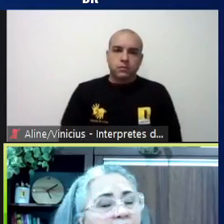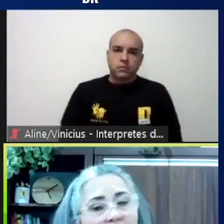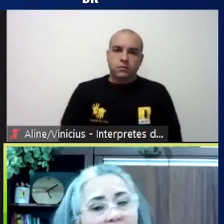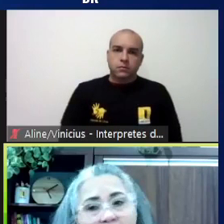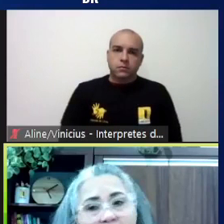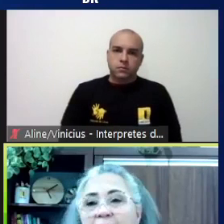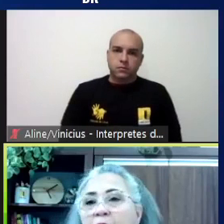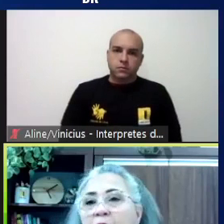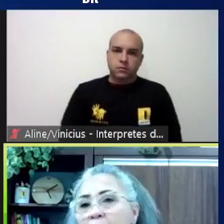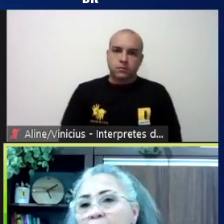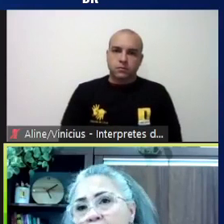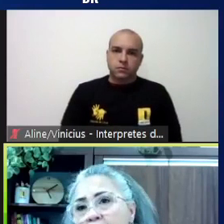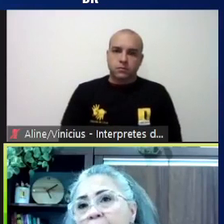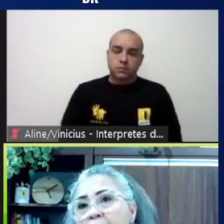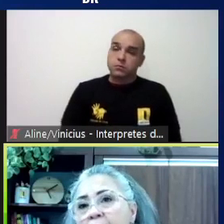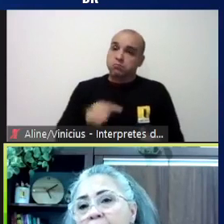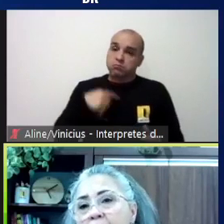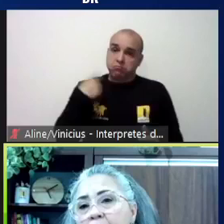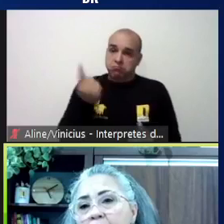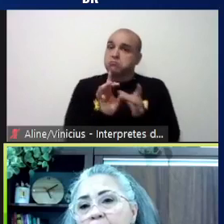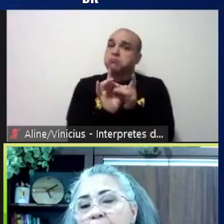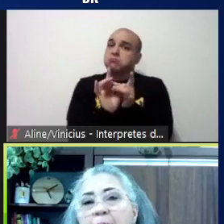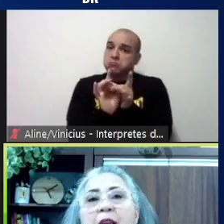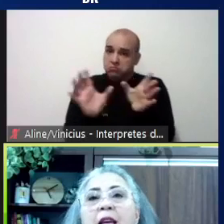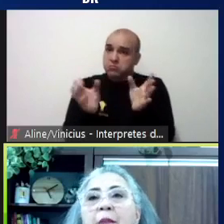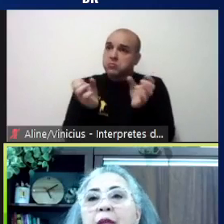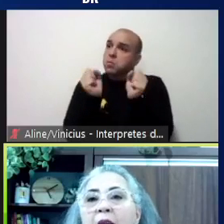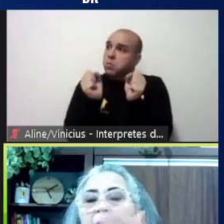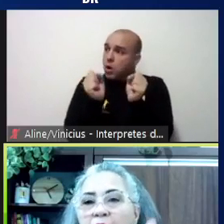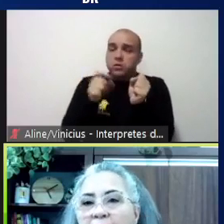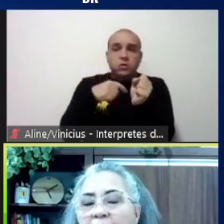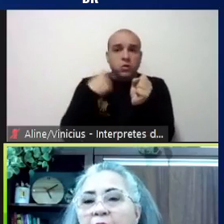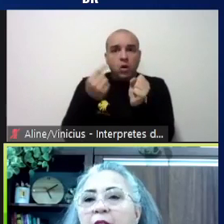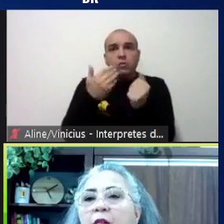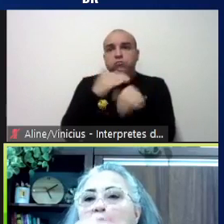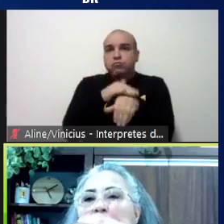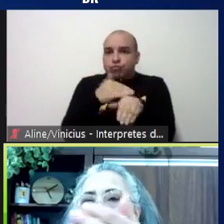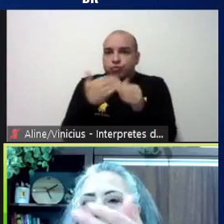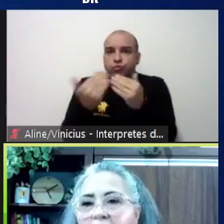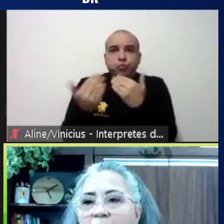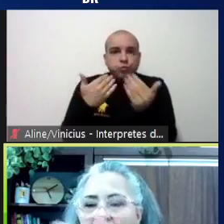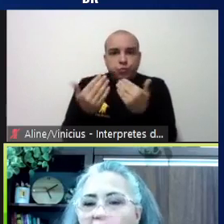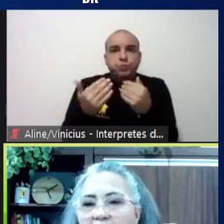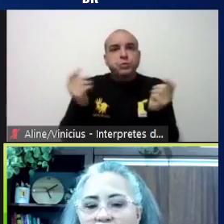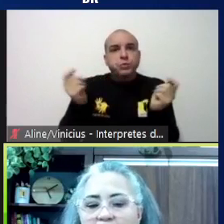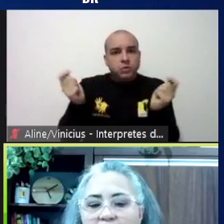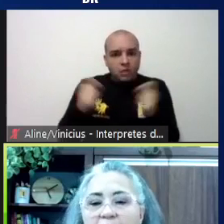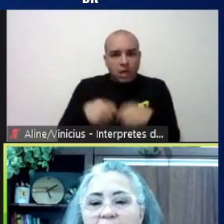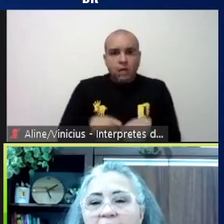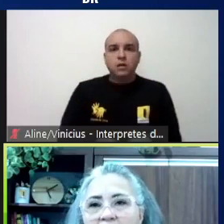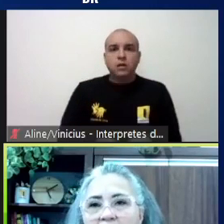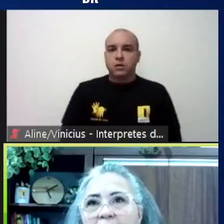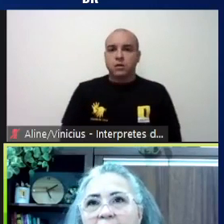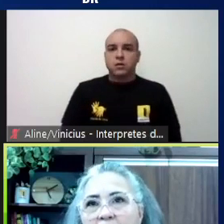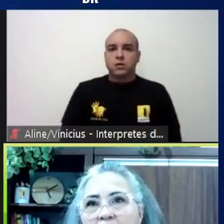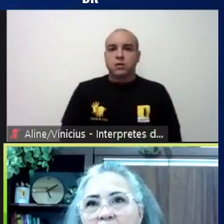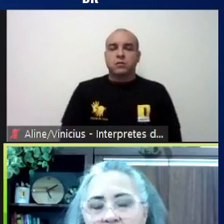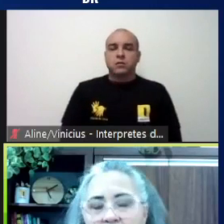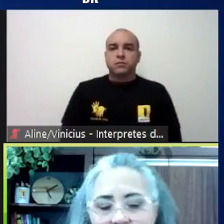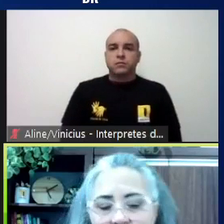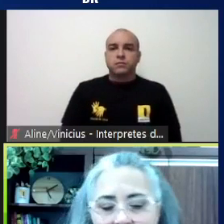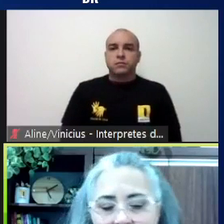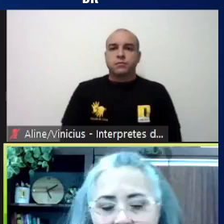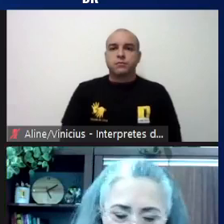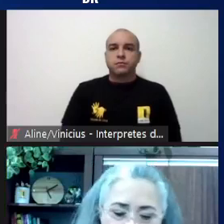gente está à disposição, para poder encaminhar, inclusive, o contato dessas pessoas que eu citei aqui,